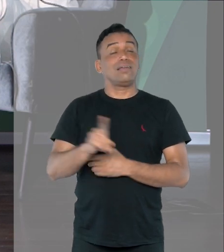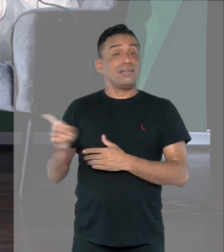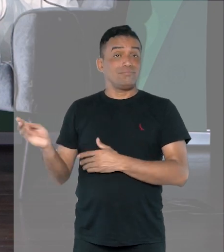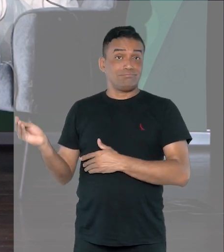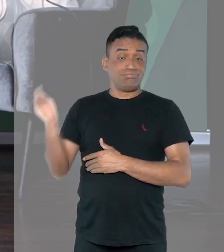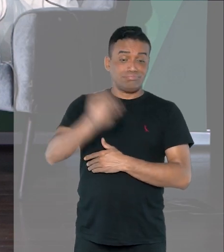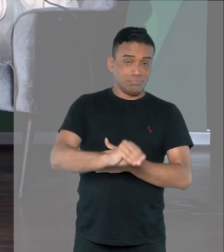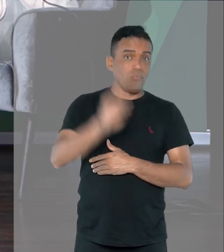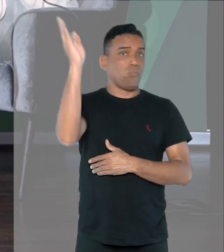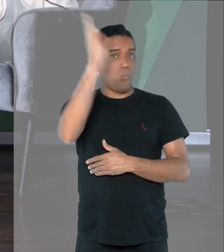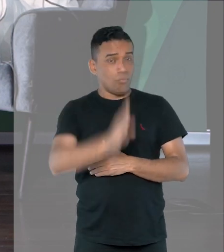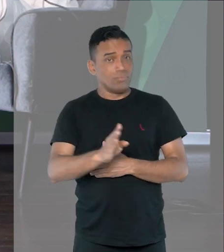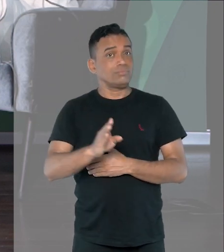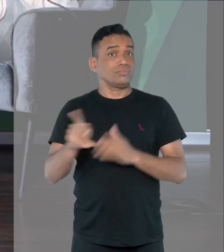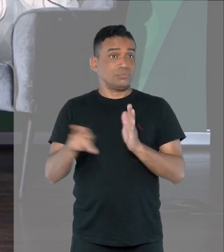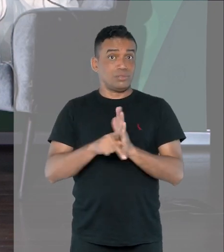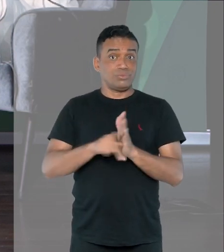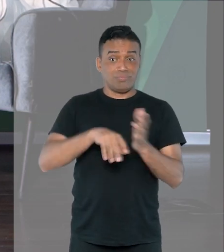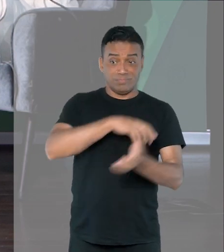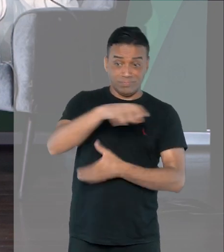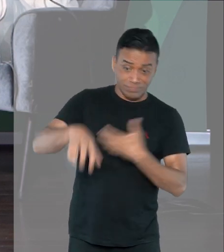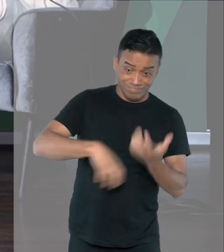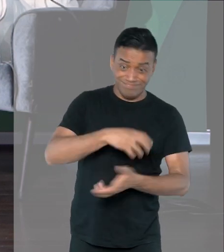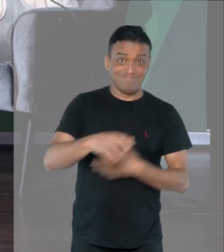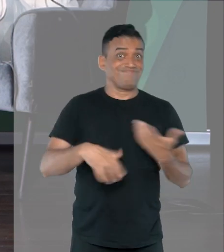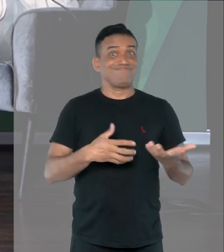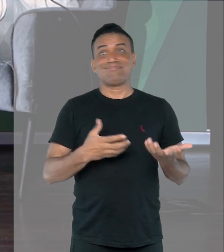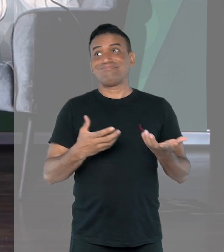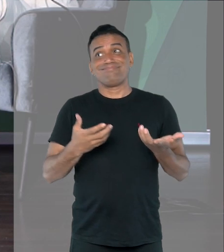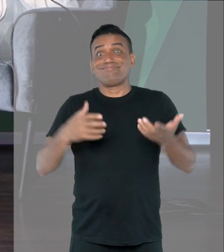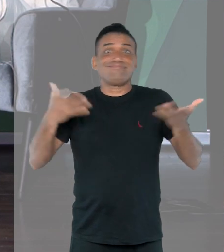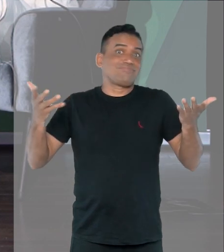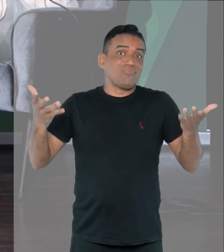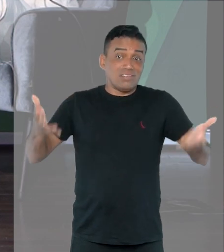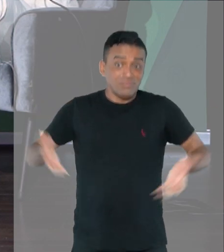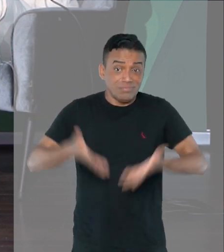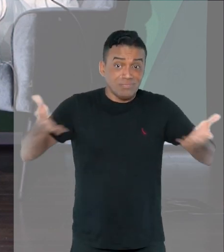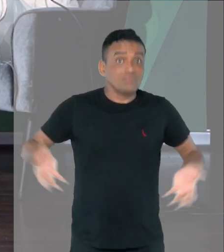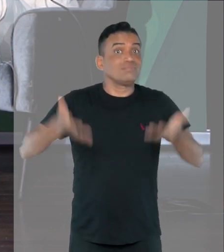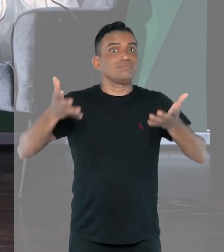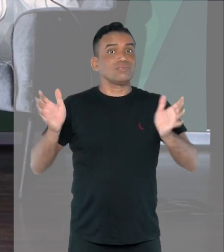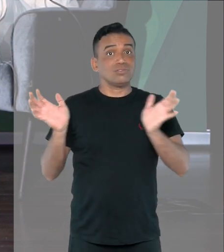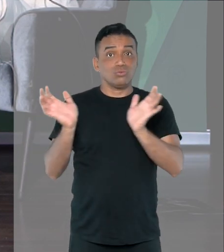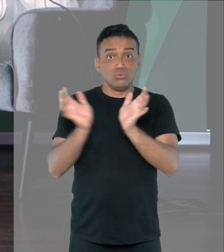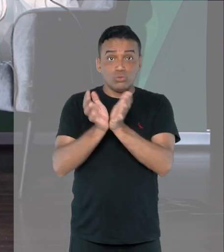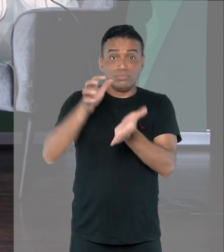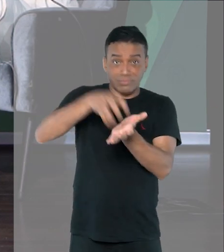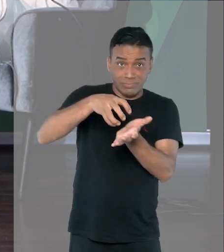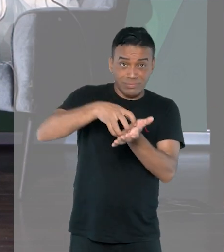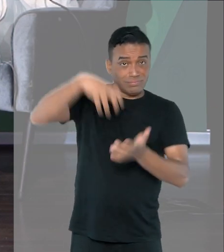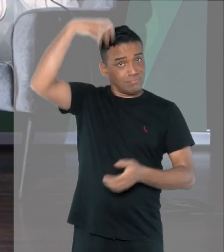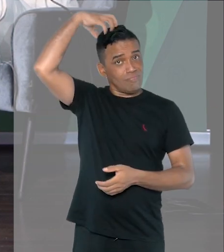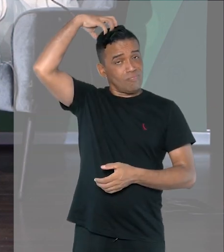de restauração muito mal sucedida. Ele vem para tentar animar esses centros monárquicos que já estão